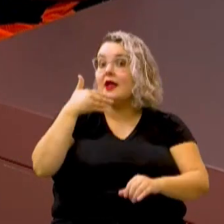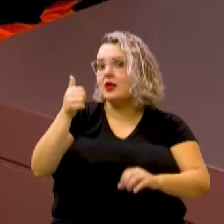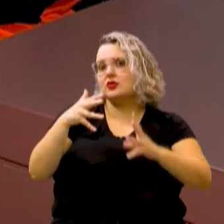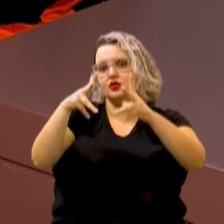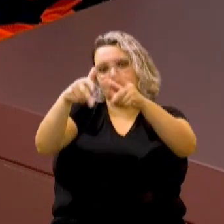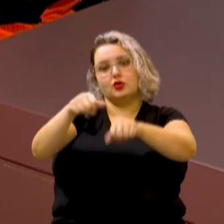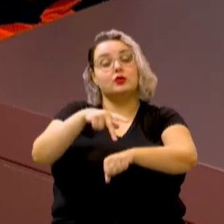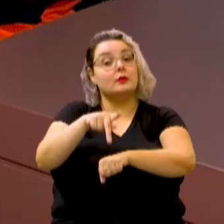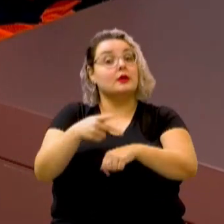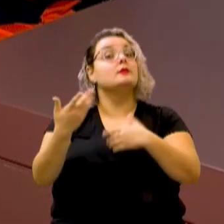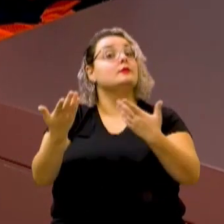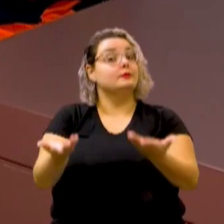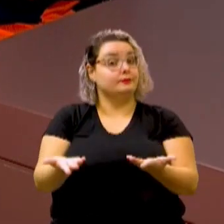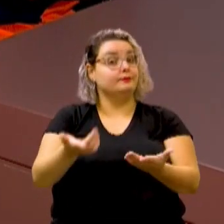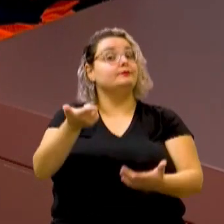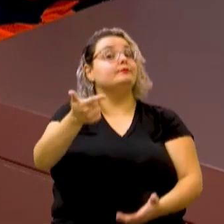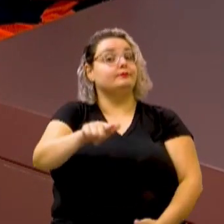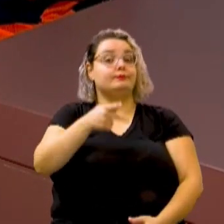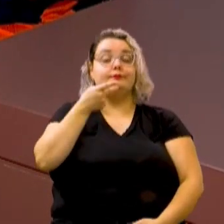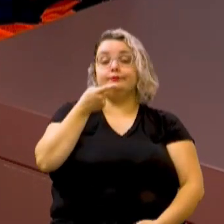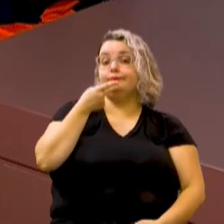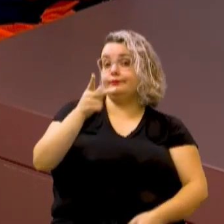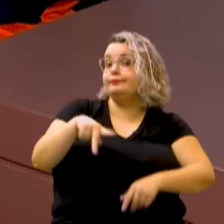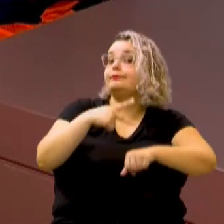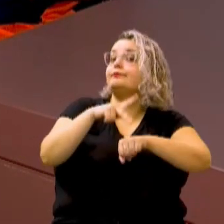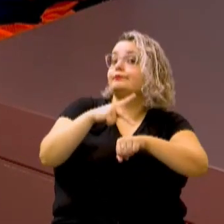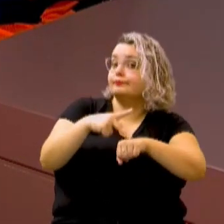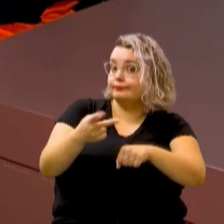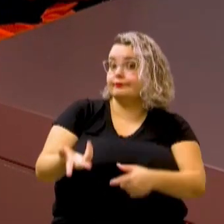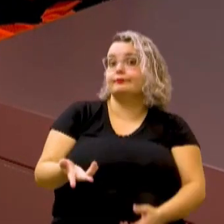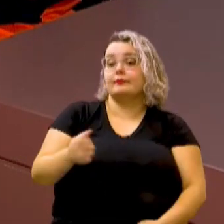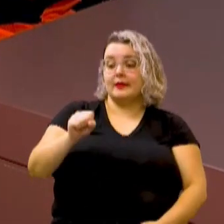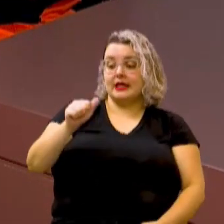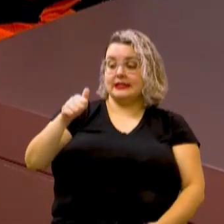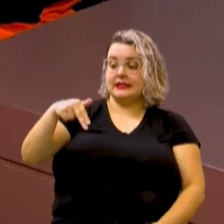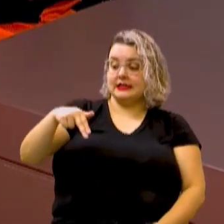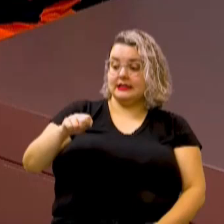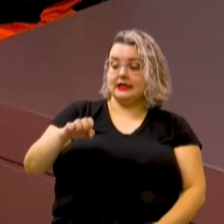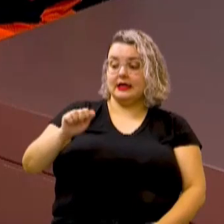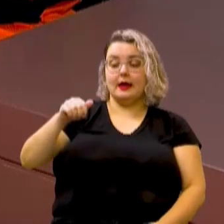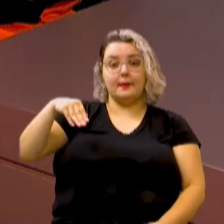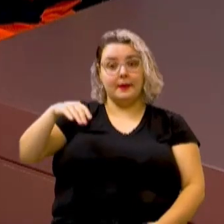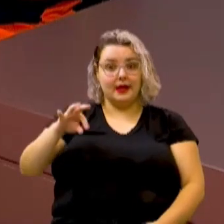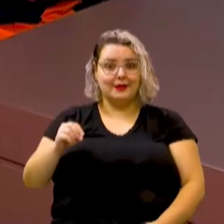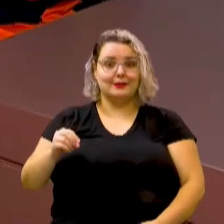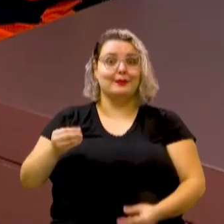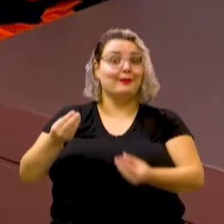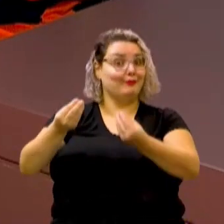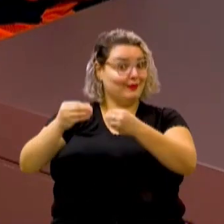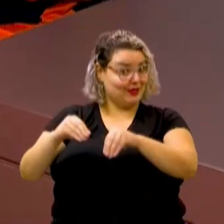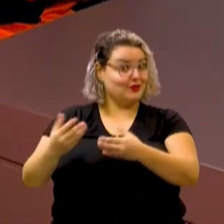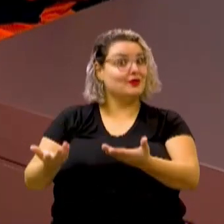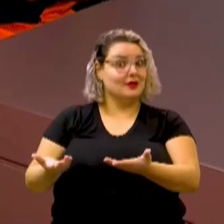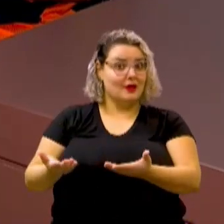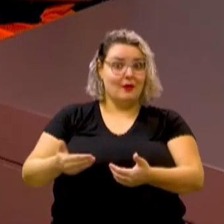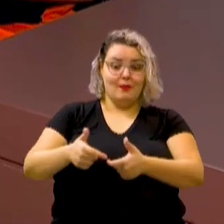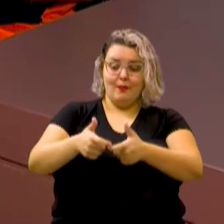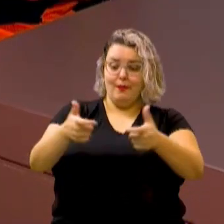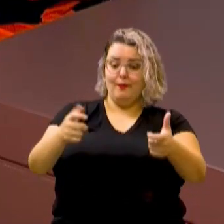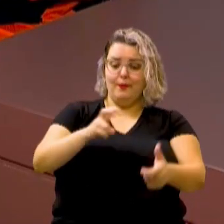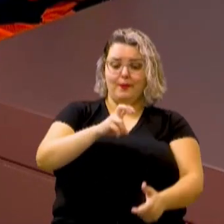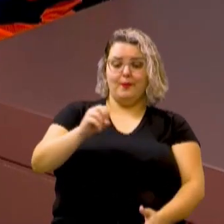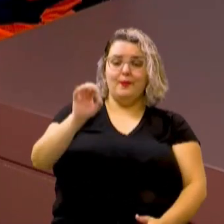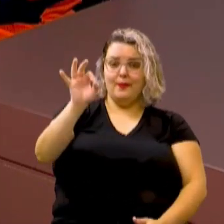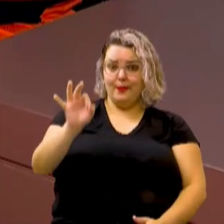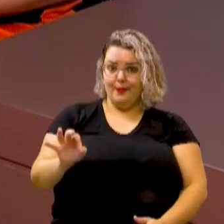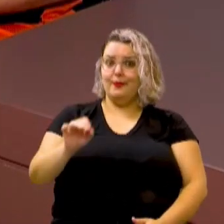do país, mas nós ainda estamos falando de um país que tem um índice de saneamento muito, muito precário, né? Mais de 50% do